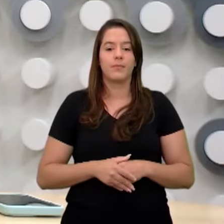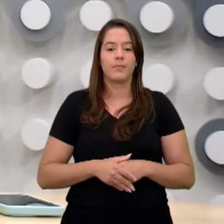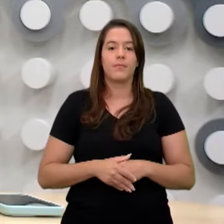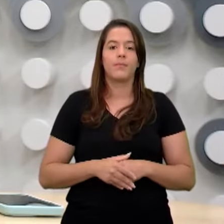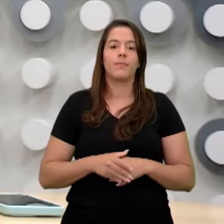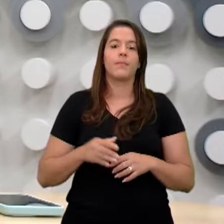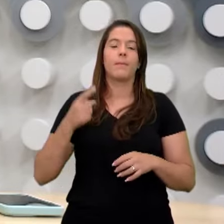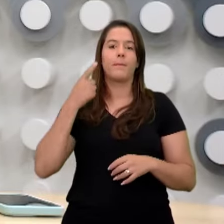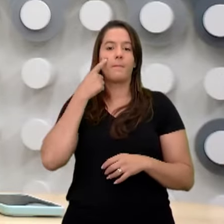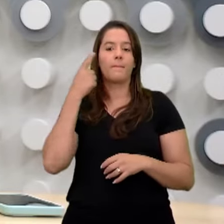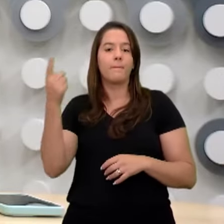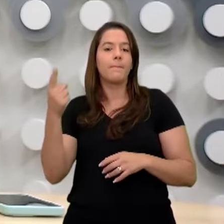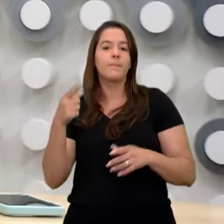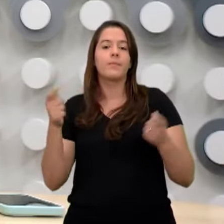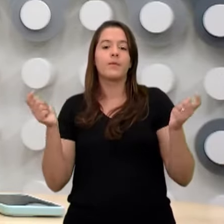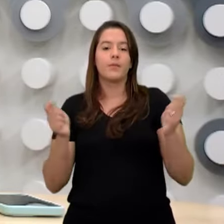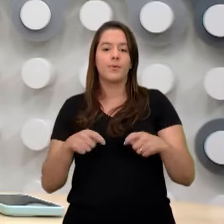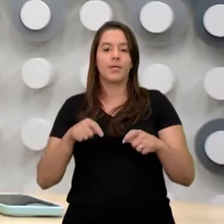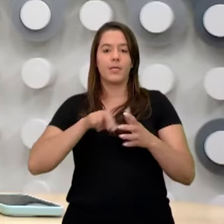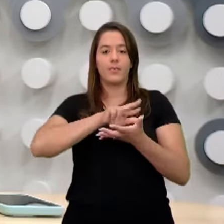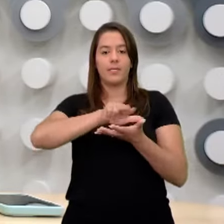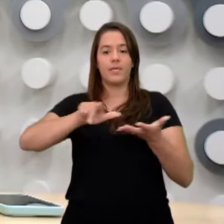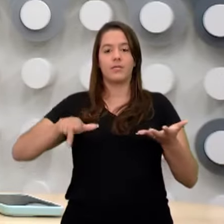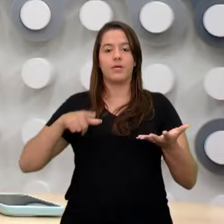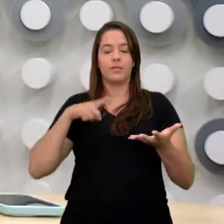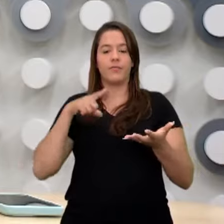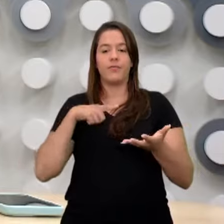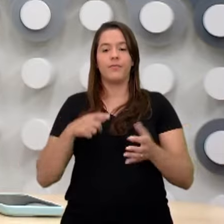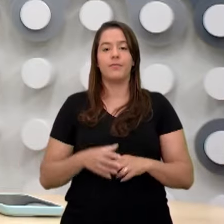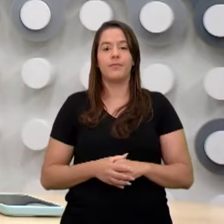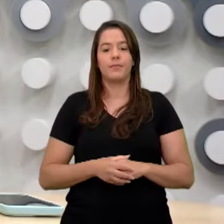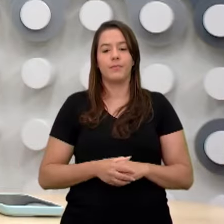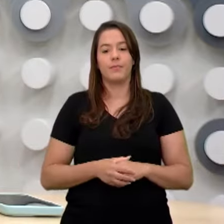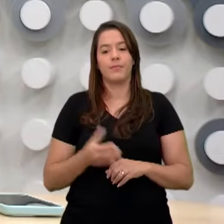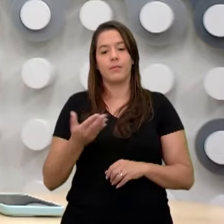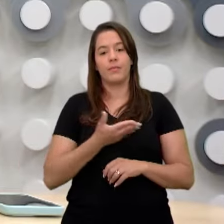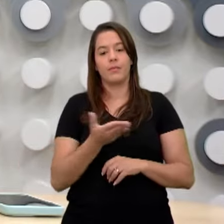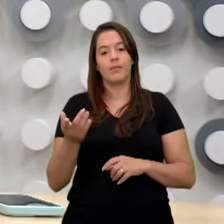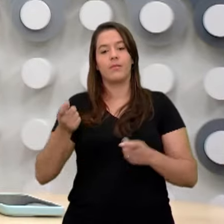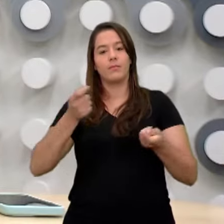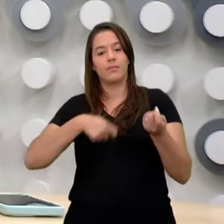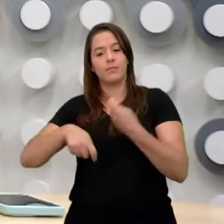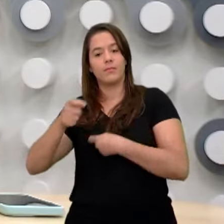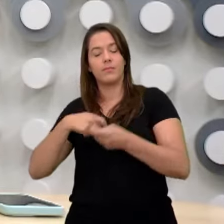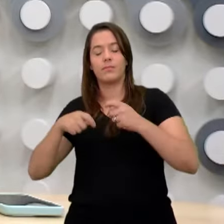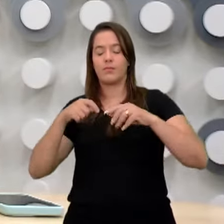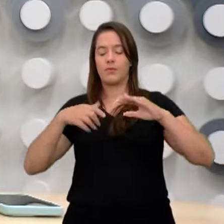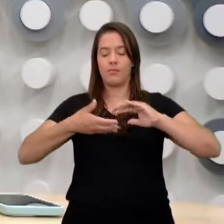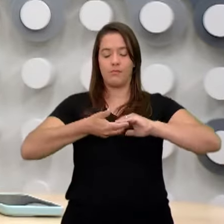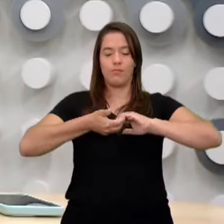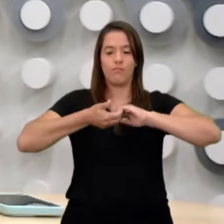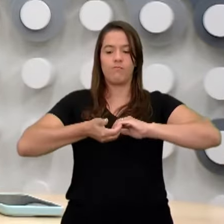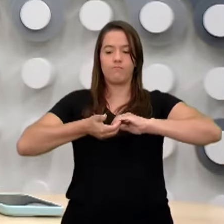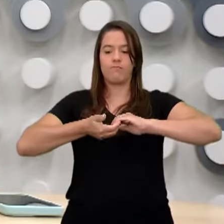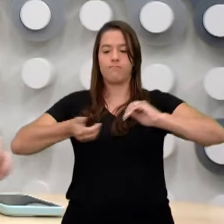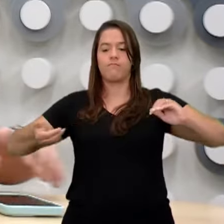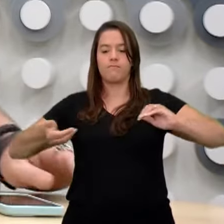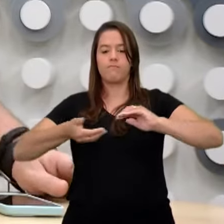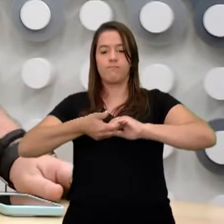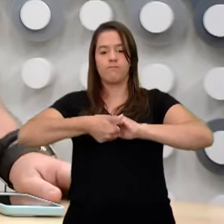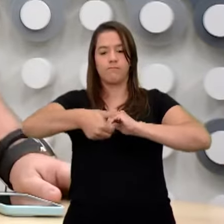aí mostrando, né, aquela tabela do tempo geológico, né, e vendo aí hoje, né, as placas tectônicas, né, então um processo